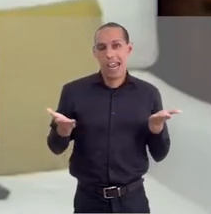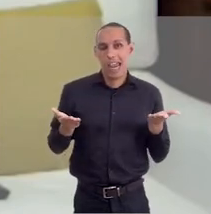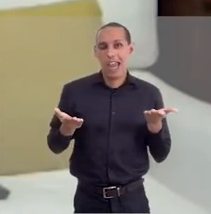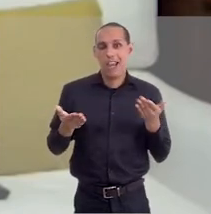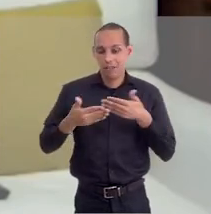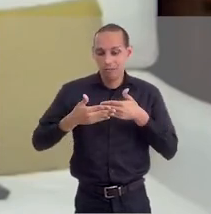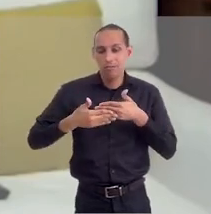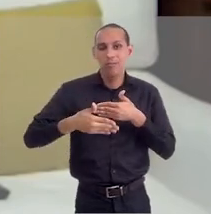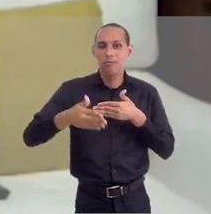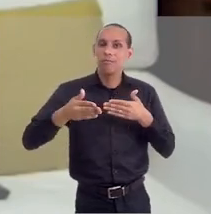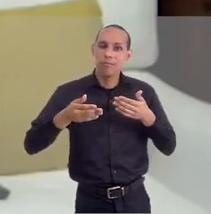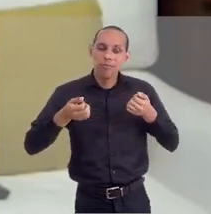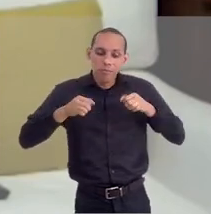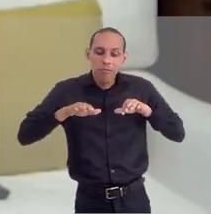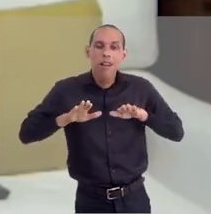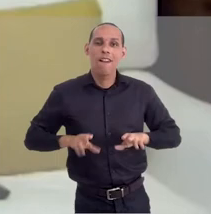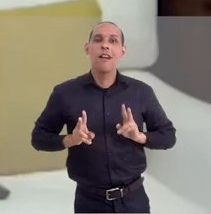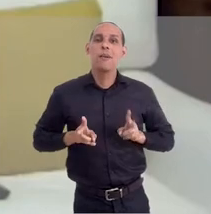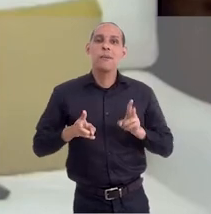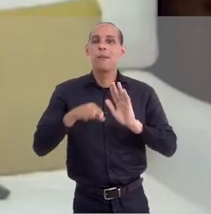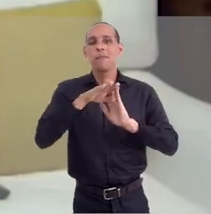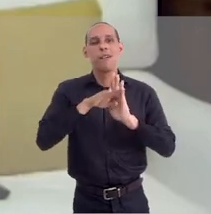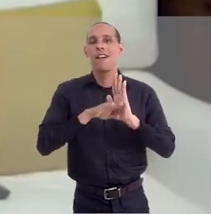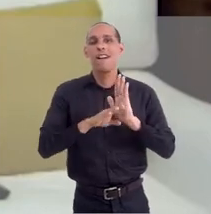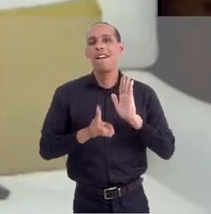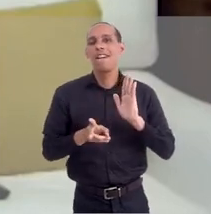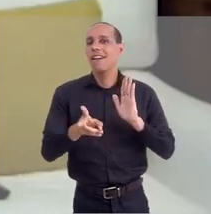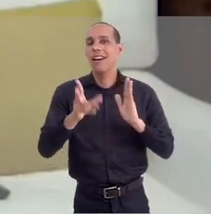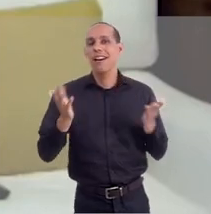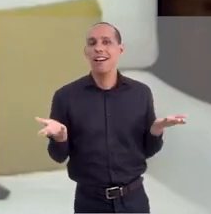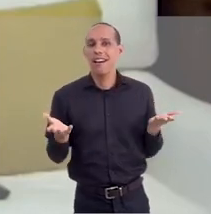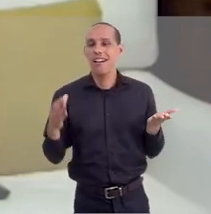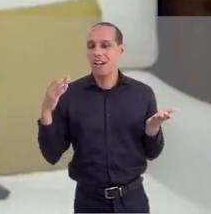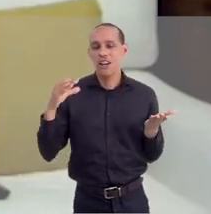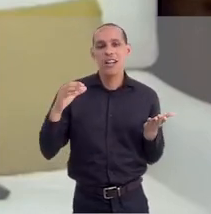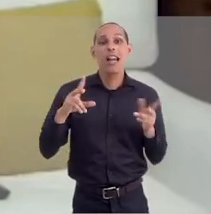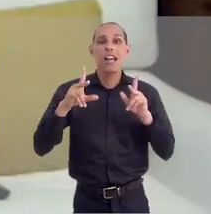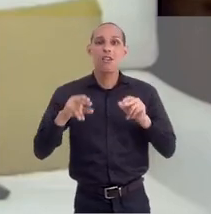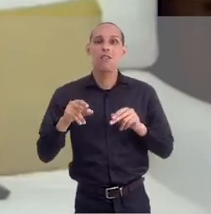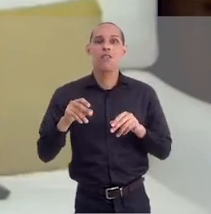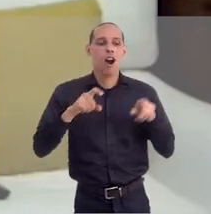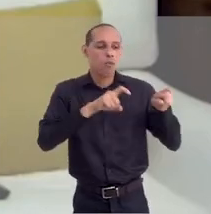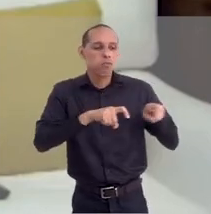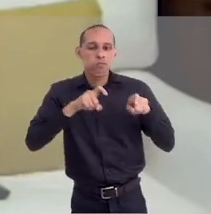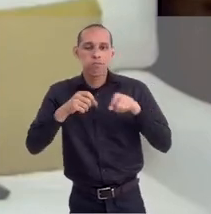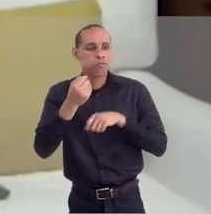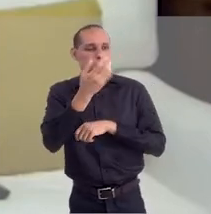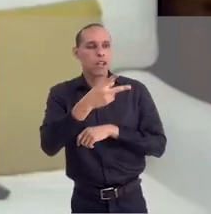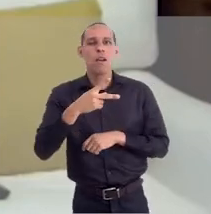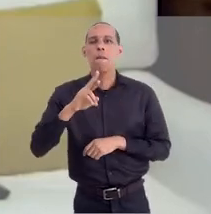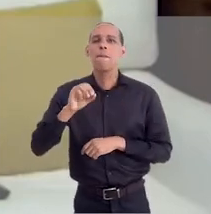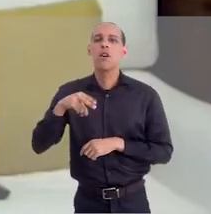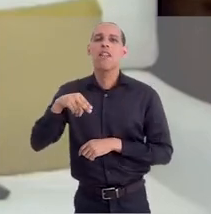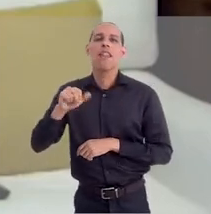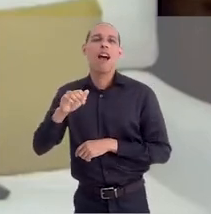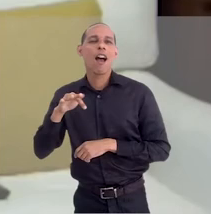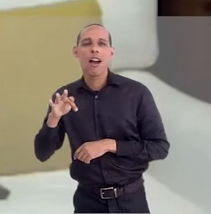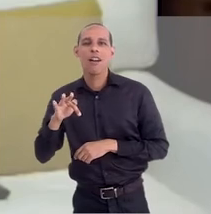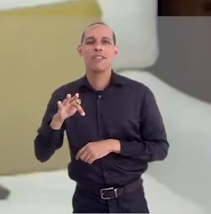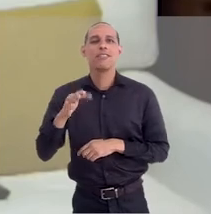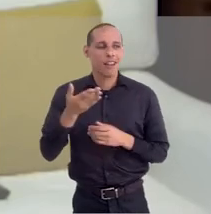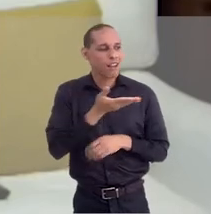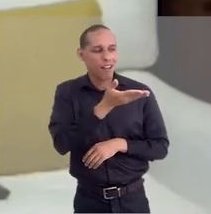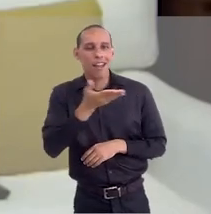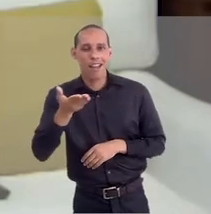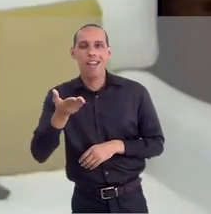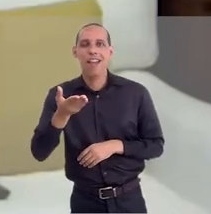né, recentemente foi transformado em programa permanente, assim como se tem um programa permanente do crédito rural, no apoio ao Pronaf, ao